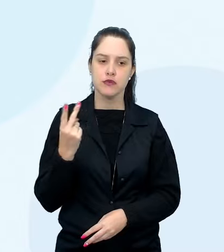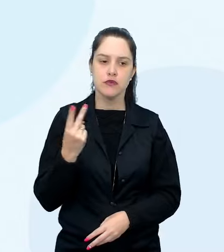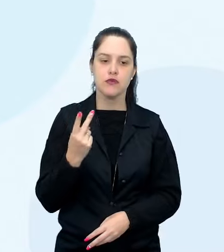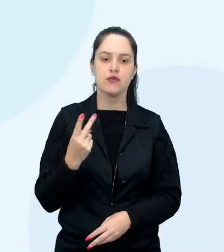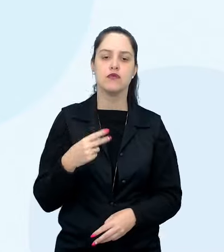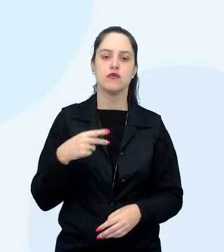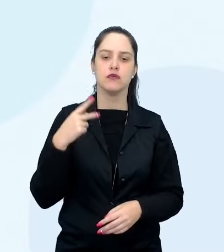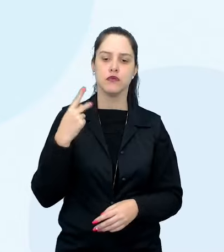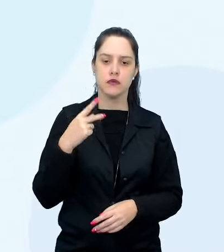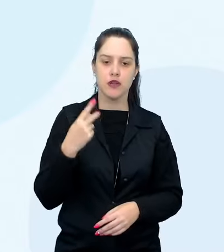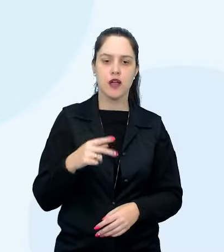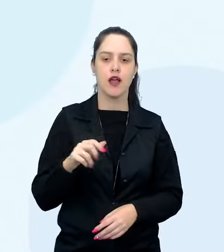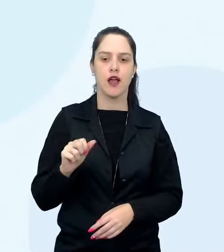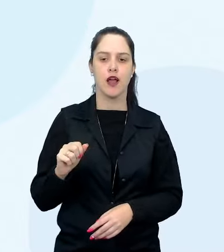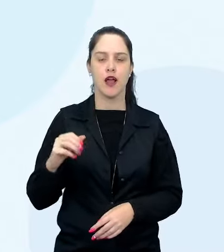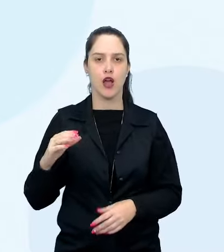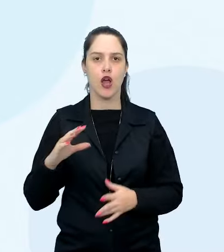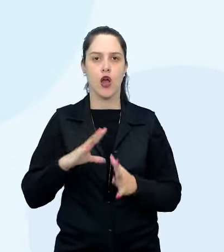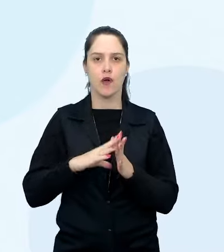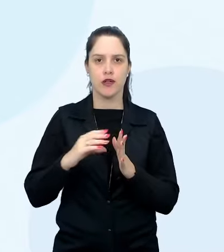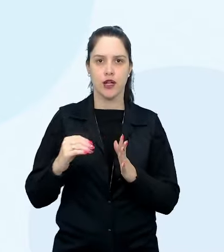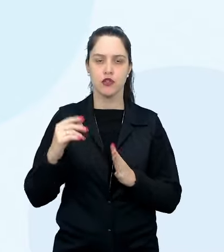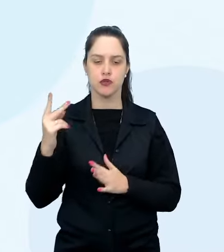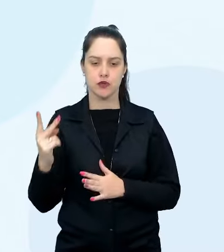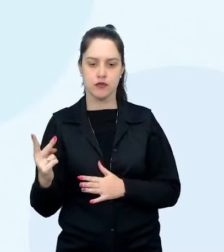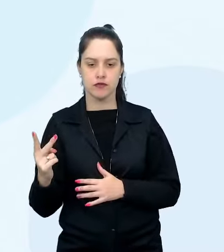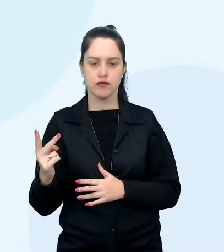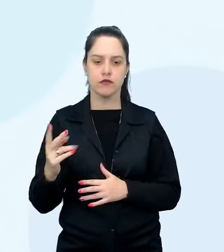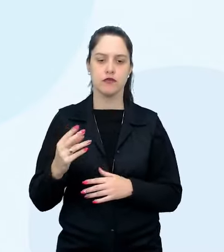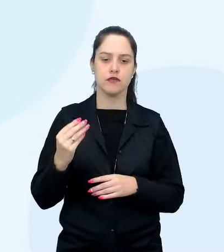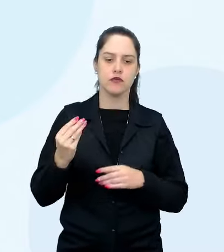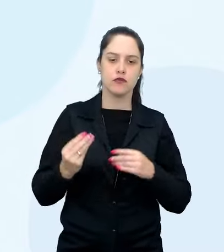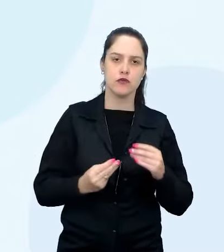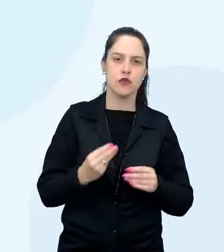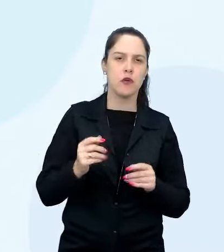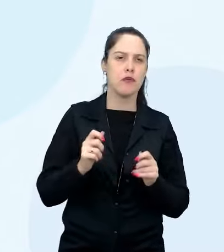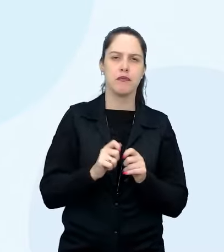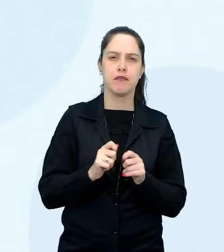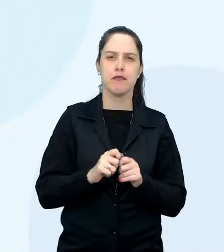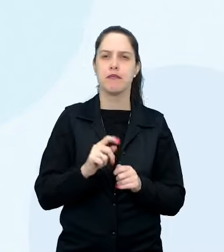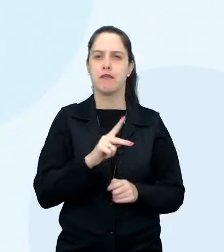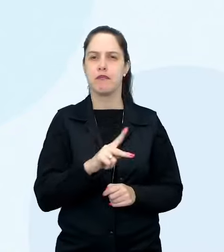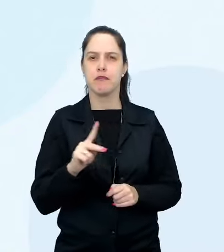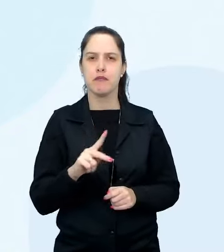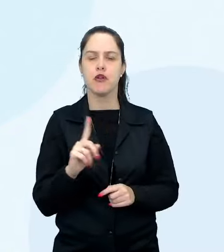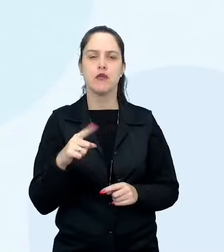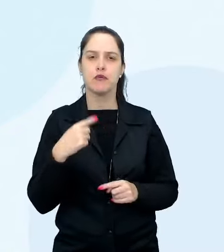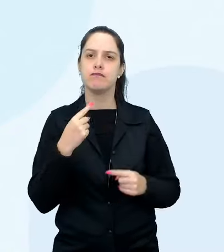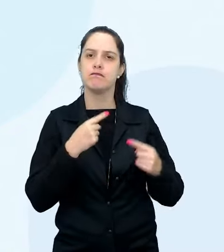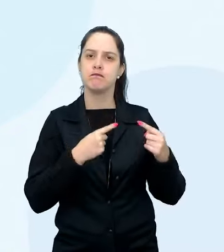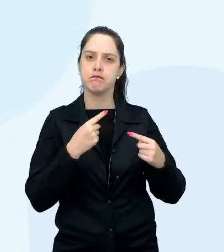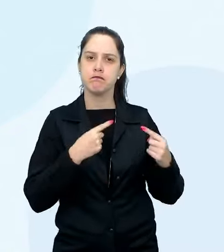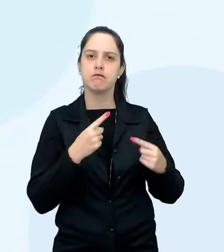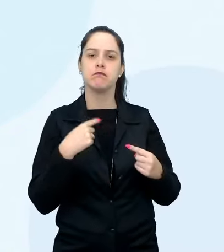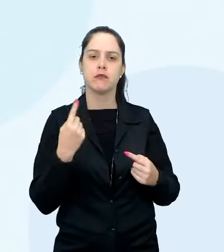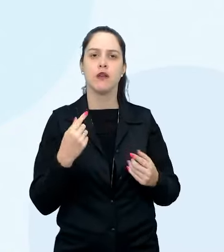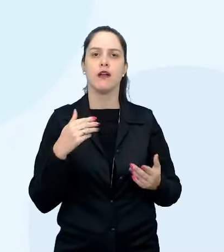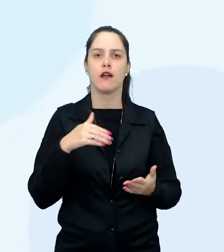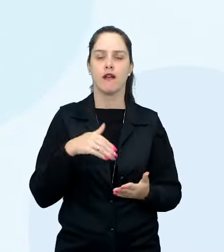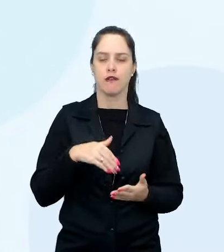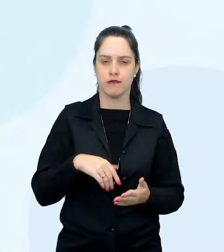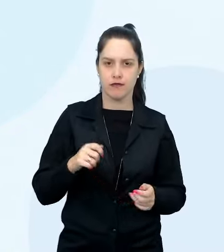a UC2, Unidade Curricular 2. Para aqueles professores que estão assistindo junto com a gente, da PEI de 9 horas,